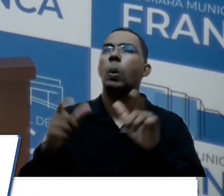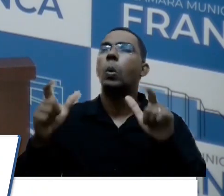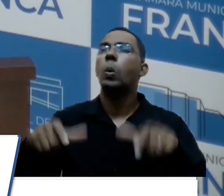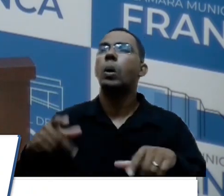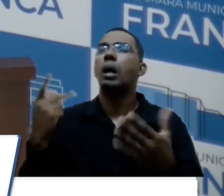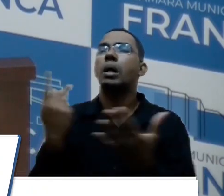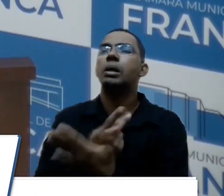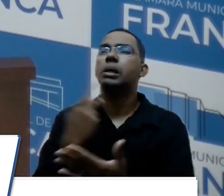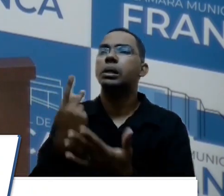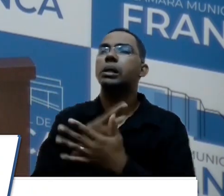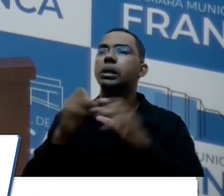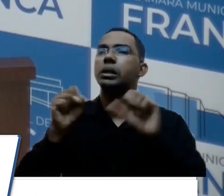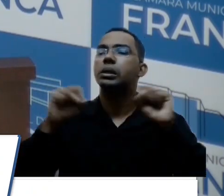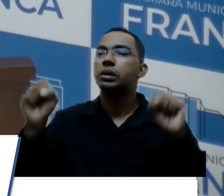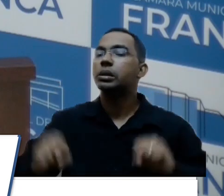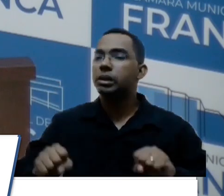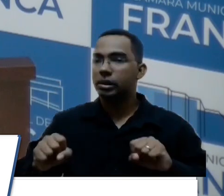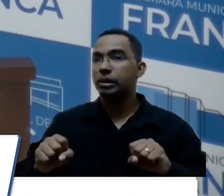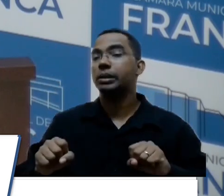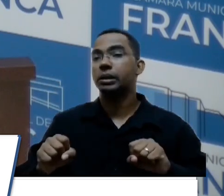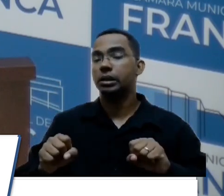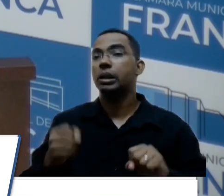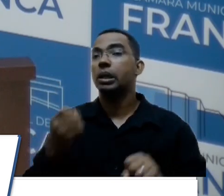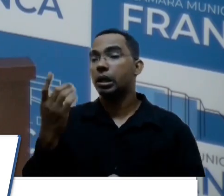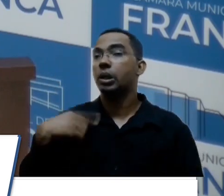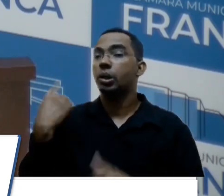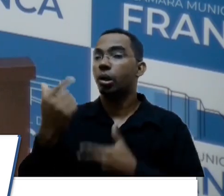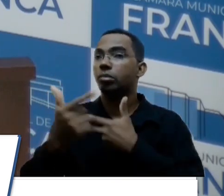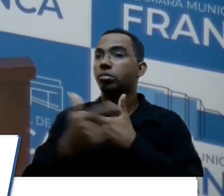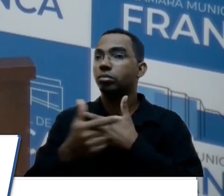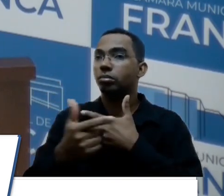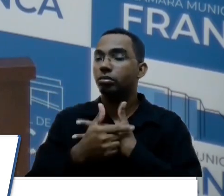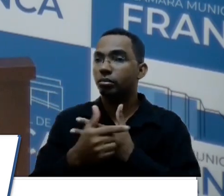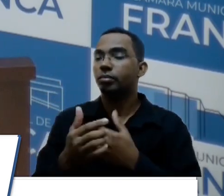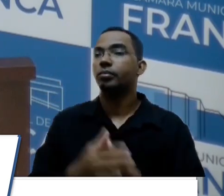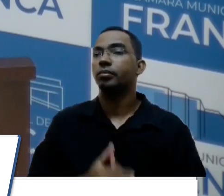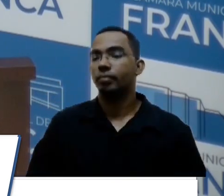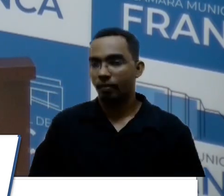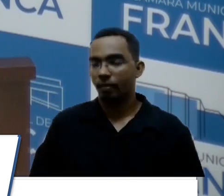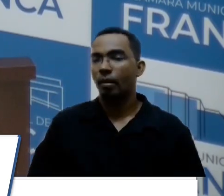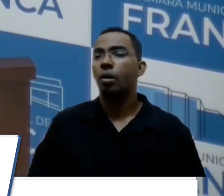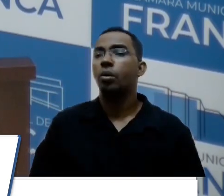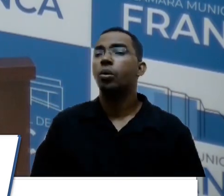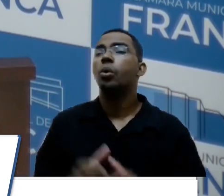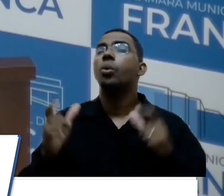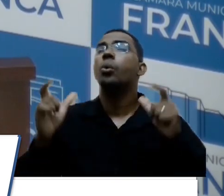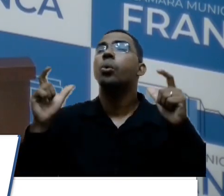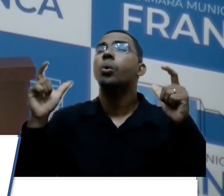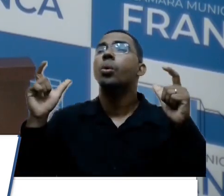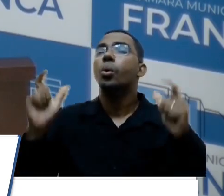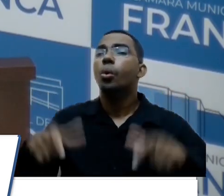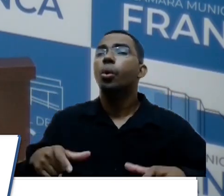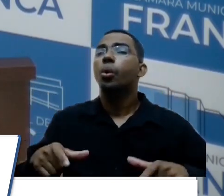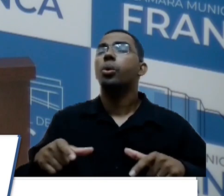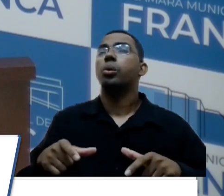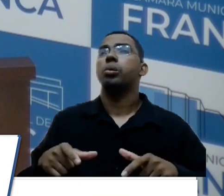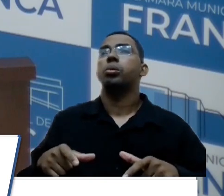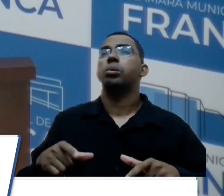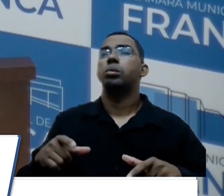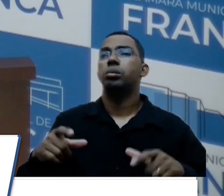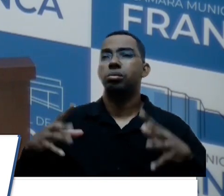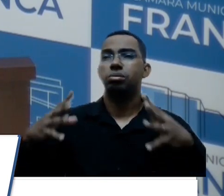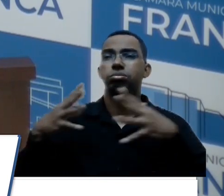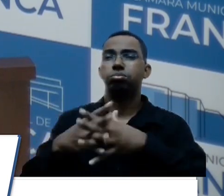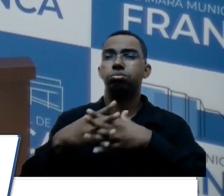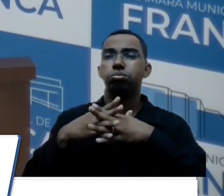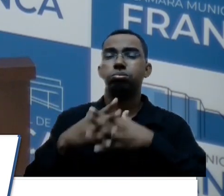sistema. Esse é o nosso papel. Aonde a roda pega. E